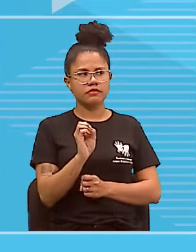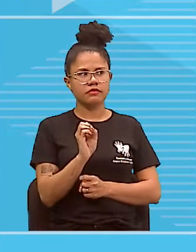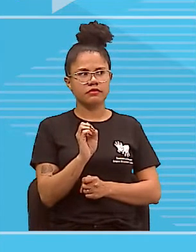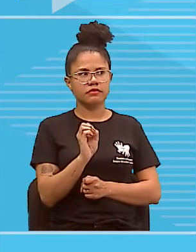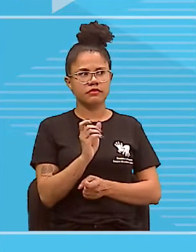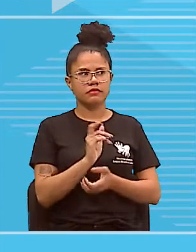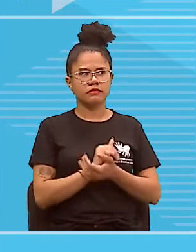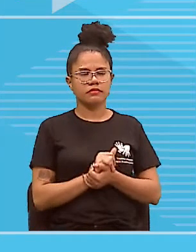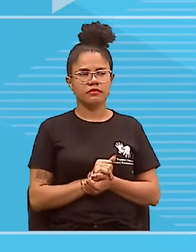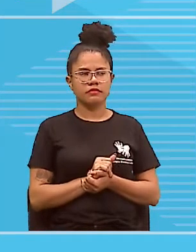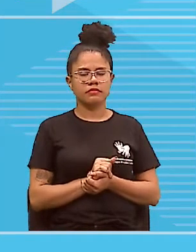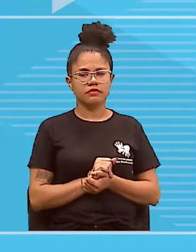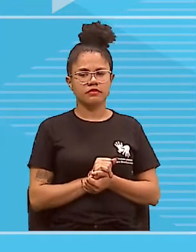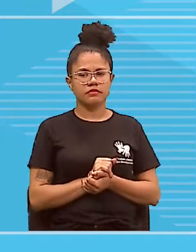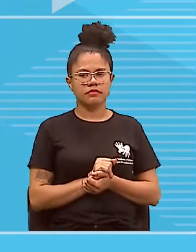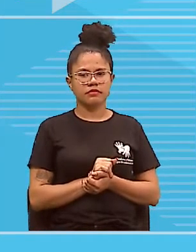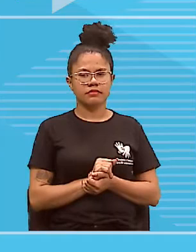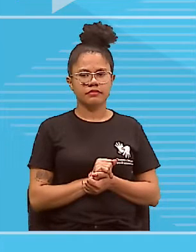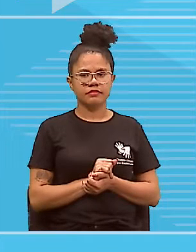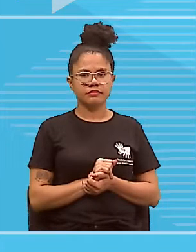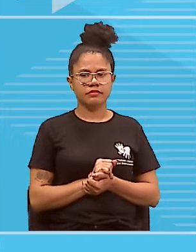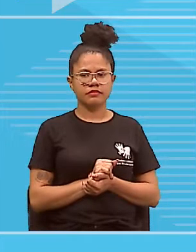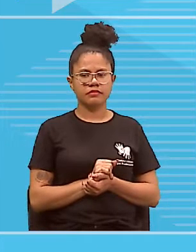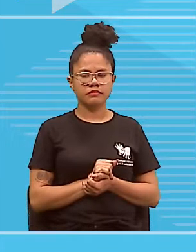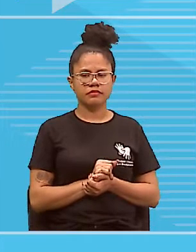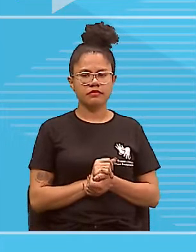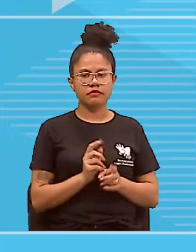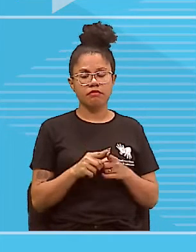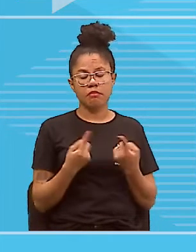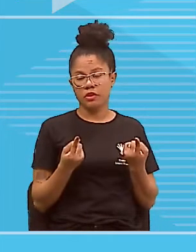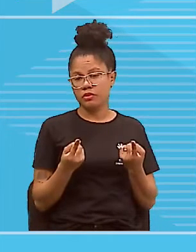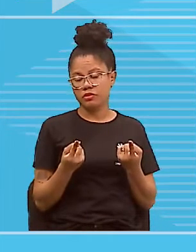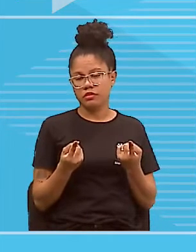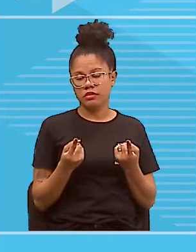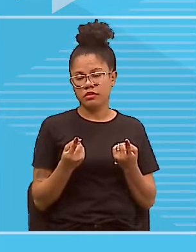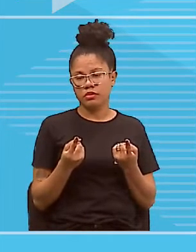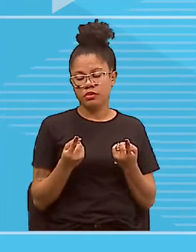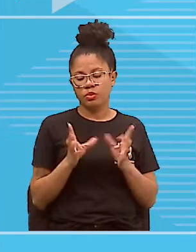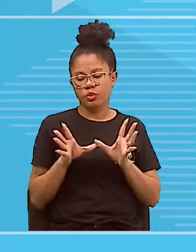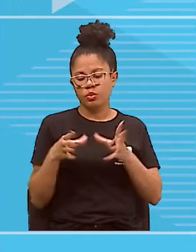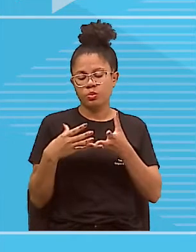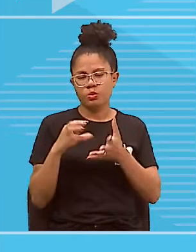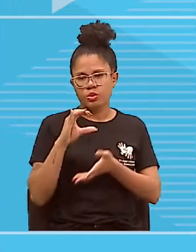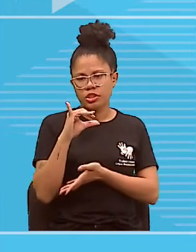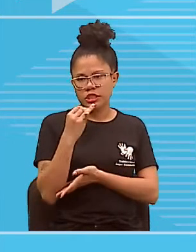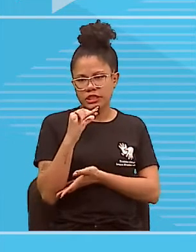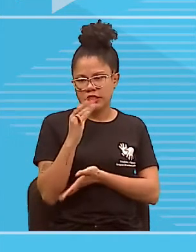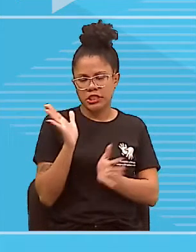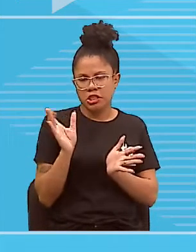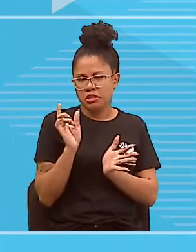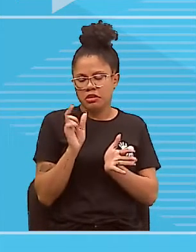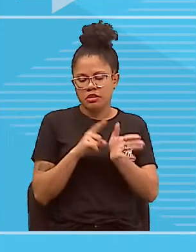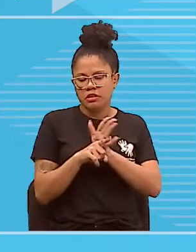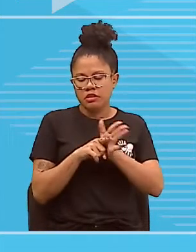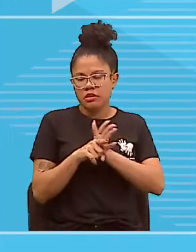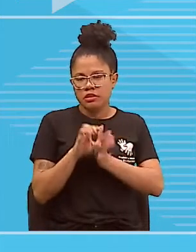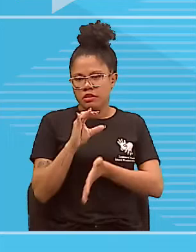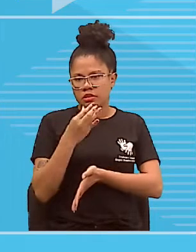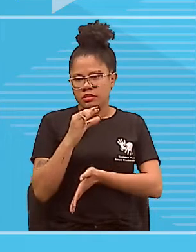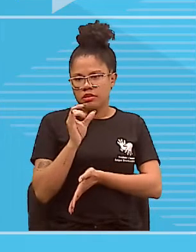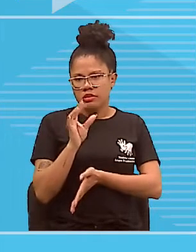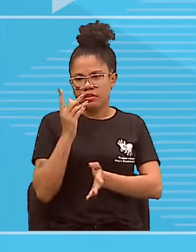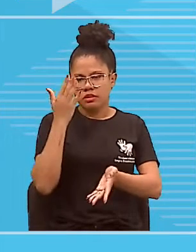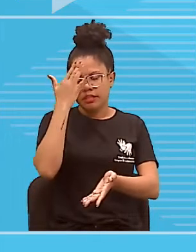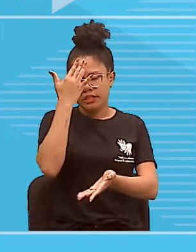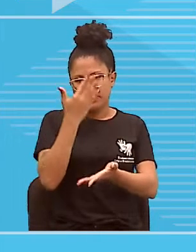então a comunidade científica só acreditava na ideia de Newton porque porque Newton